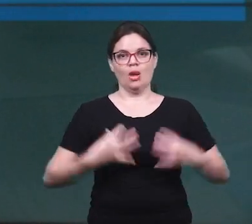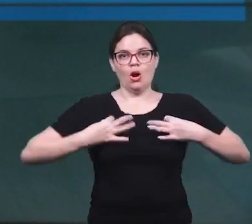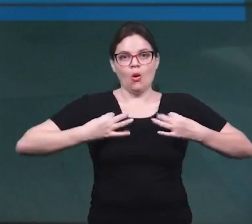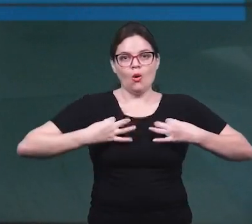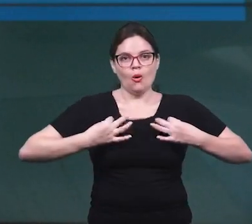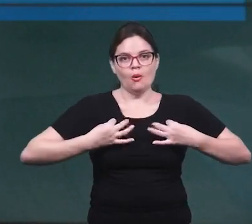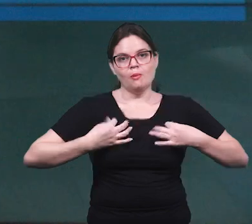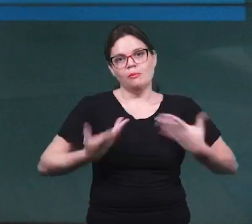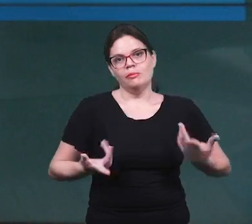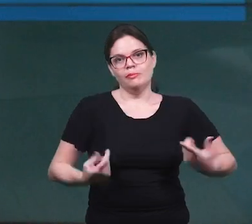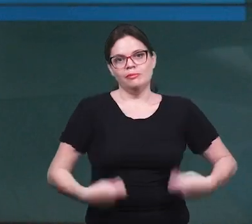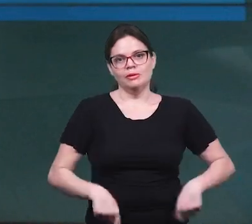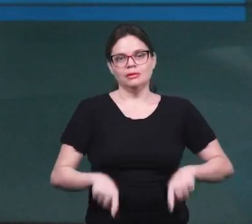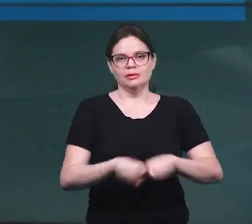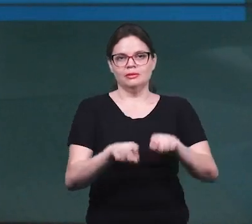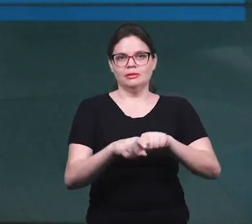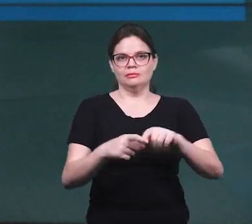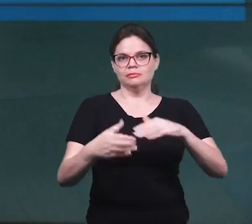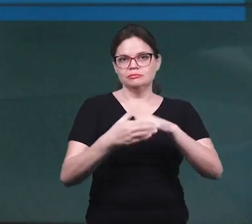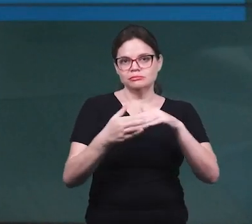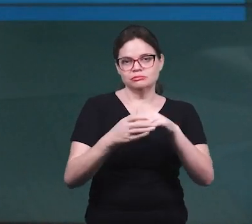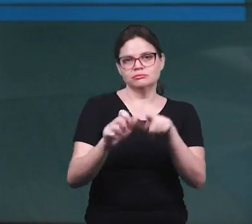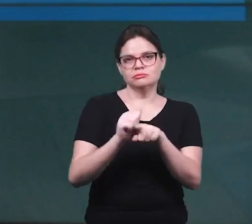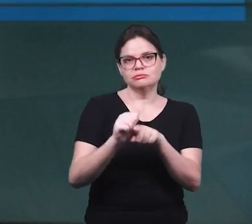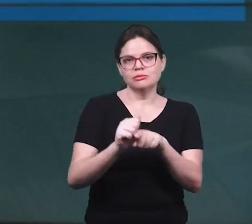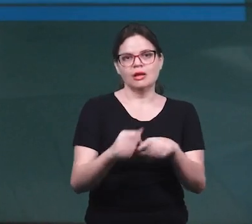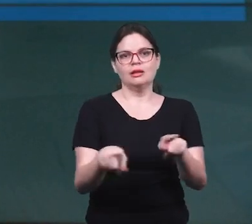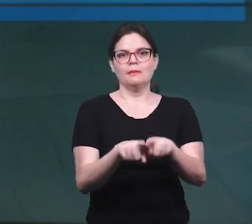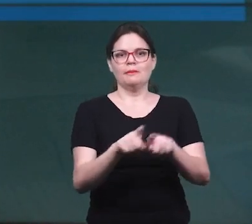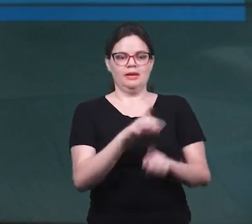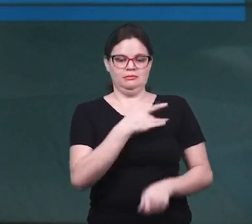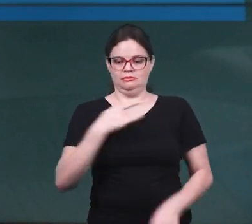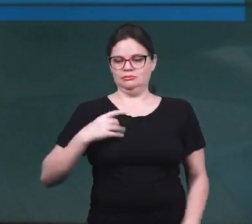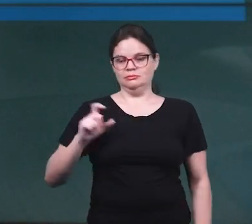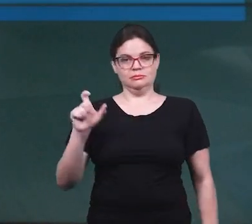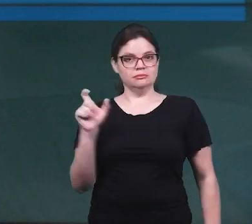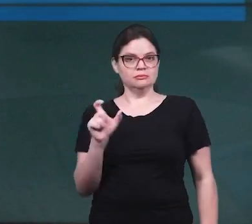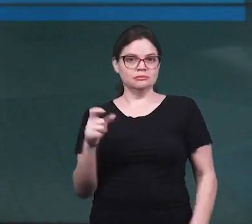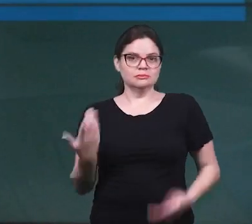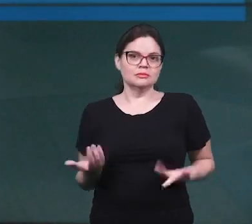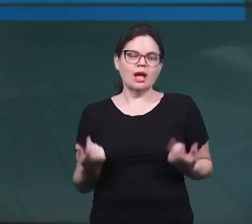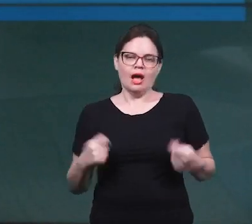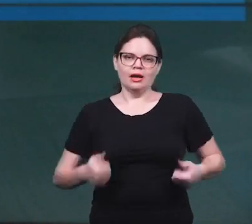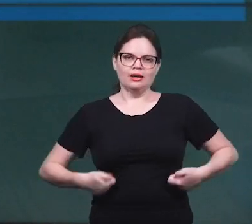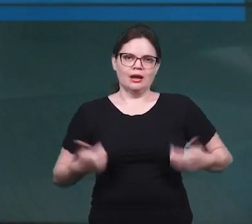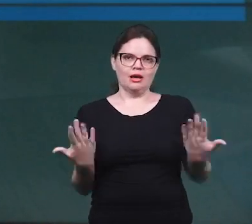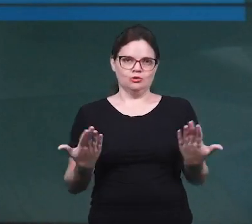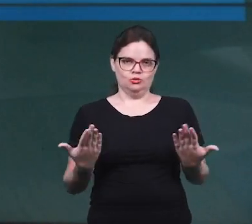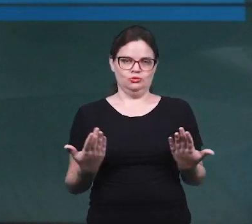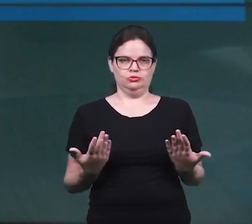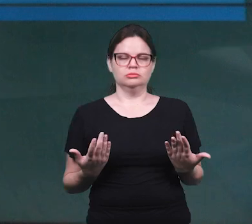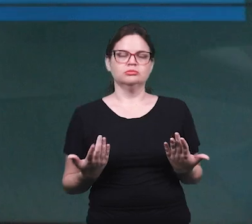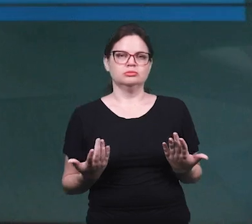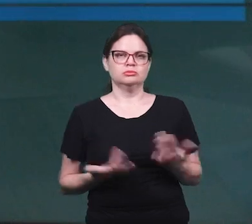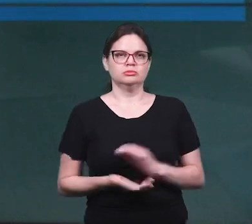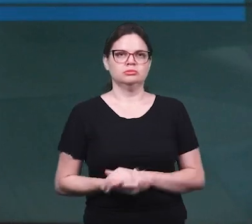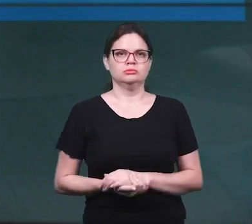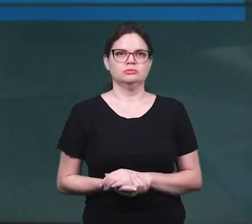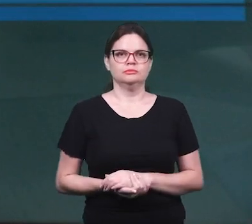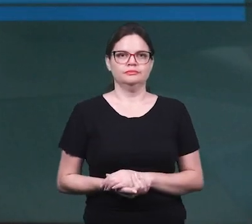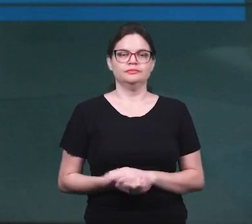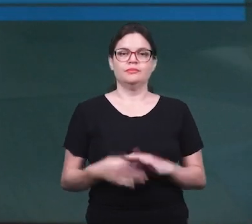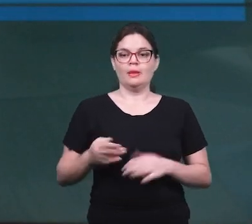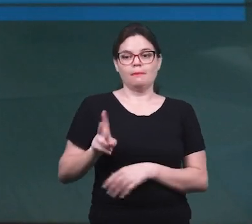vestes, seu plano de saúde, né? São gastos. Então, em um